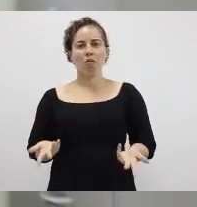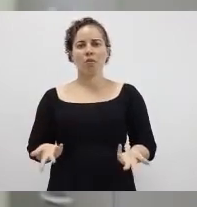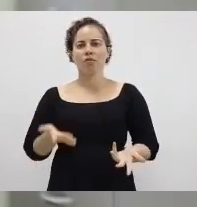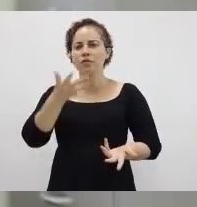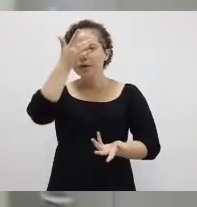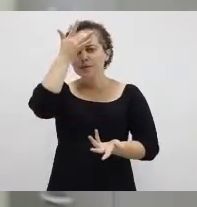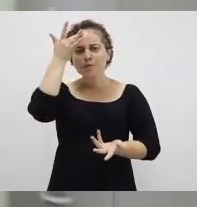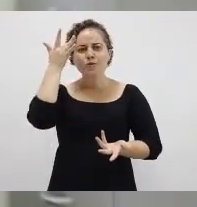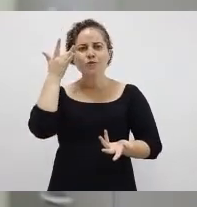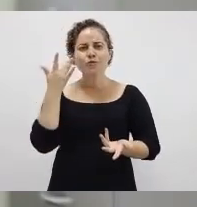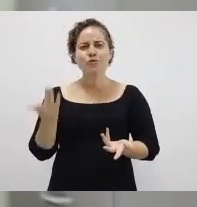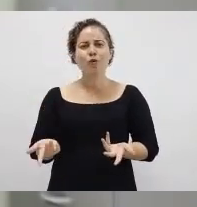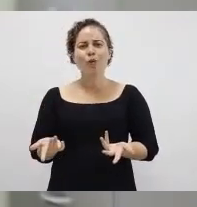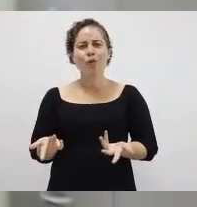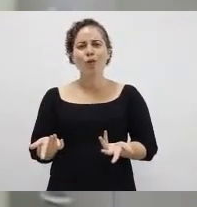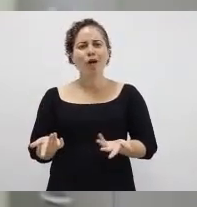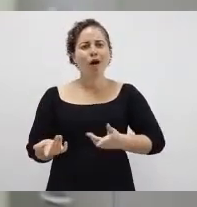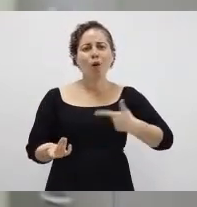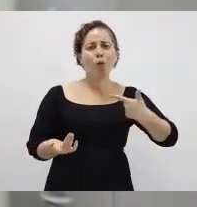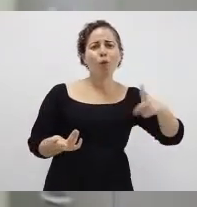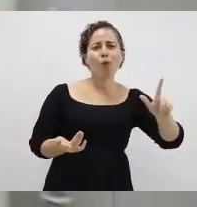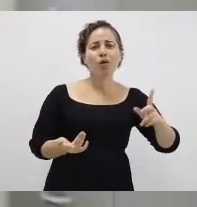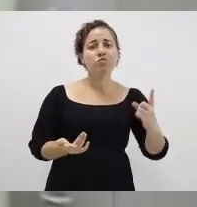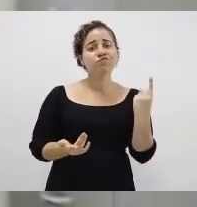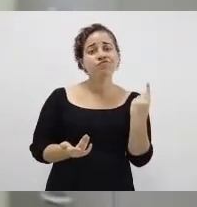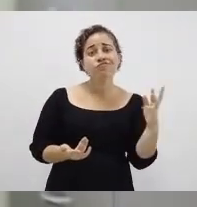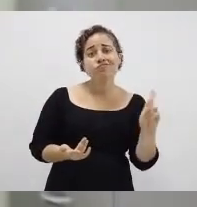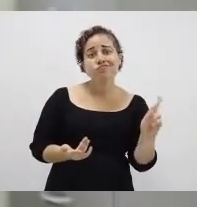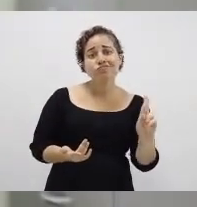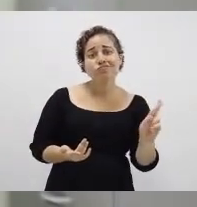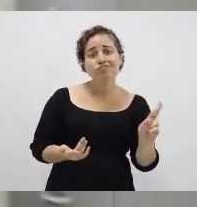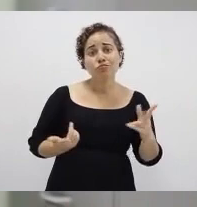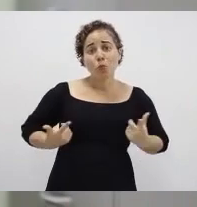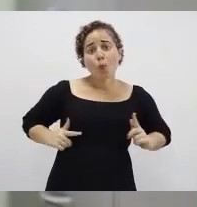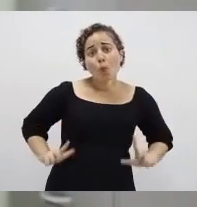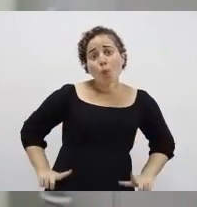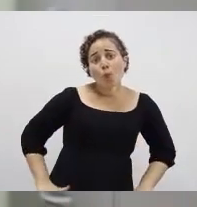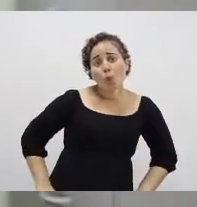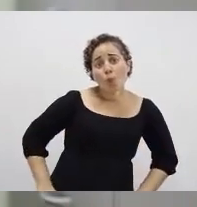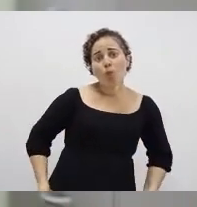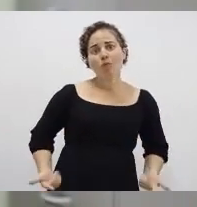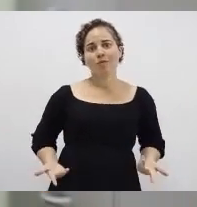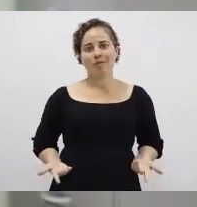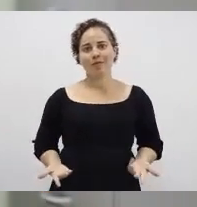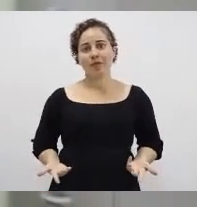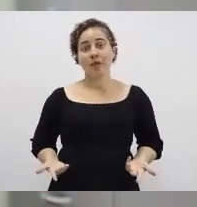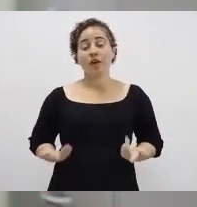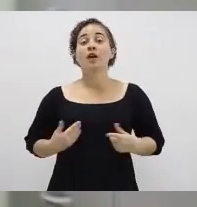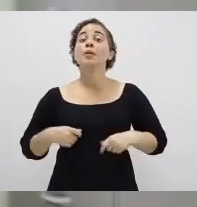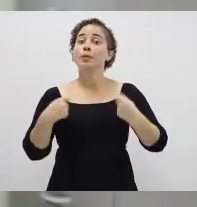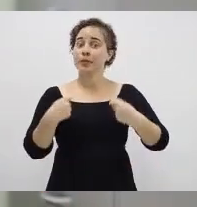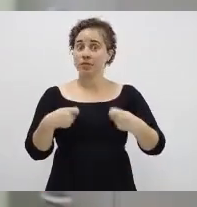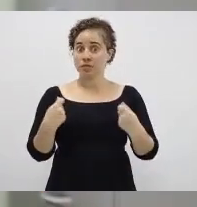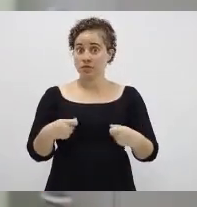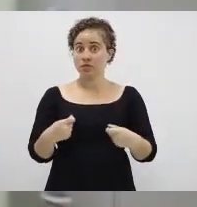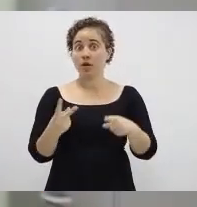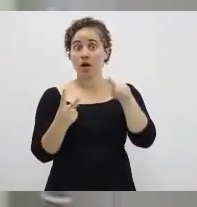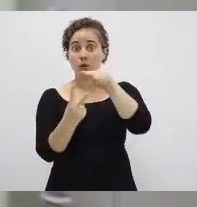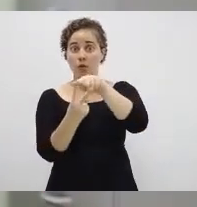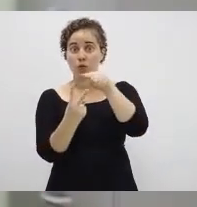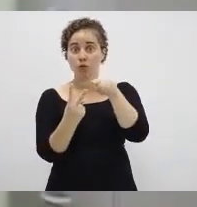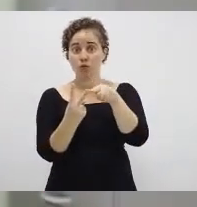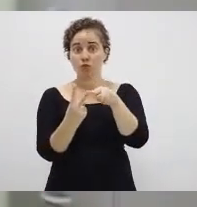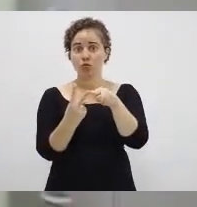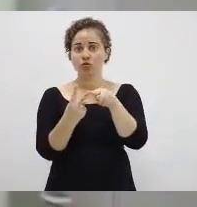uma pessoa com apenas R$ 1. O ideal é que nós tenhamos 2 pessoas recebendo em média R$